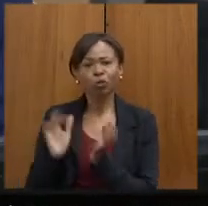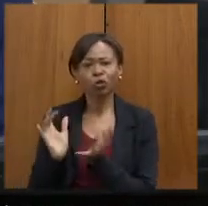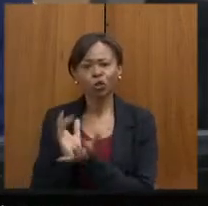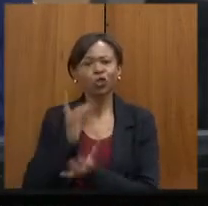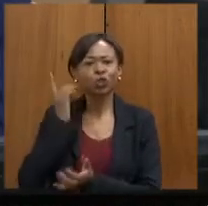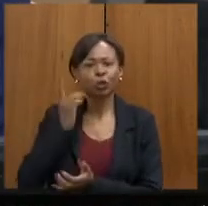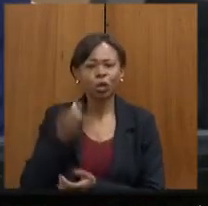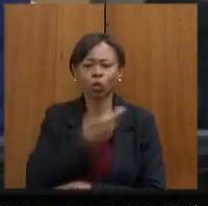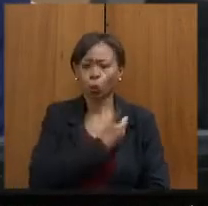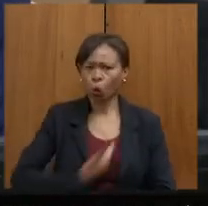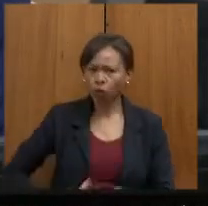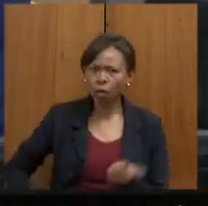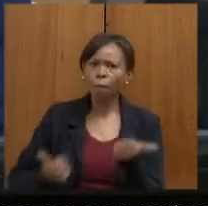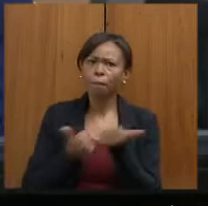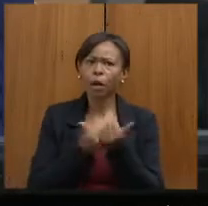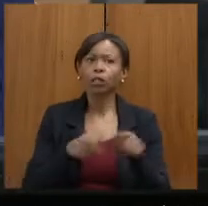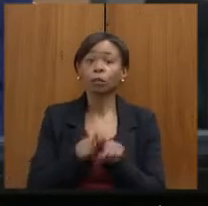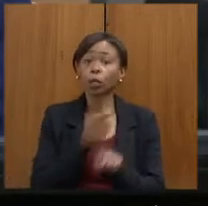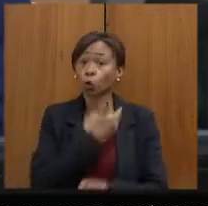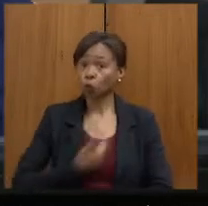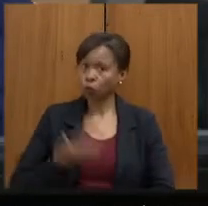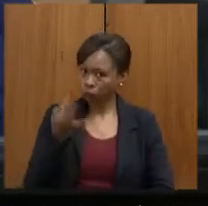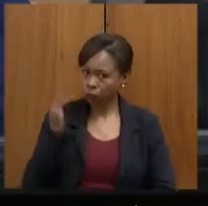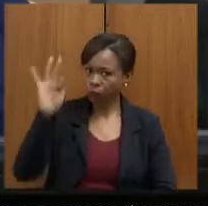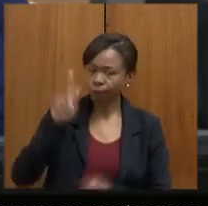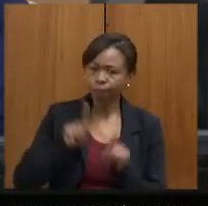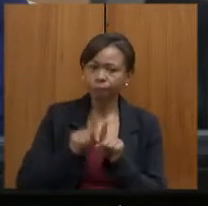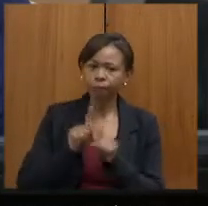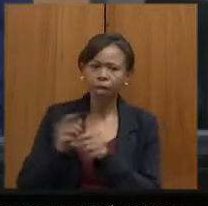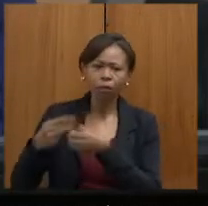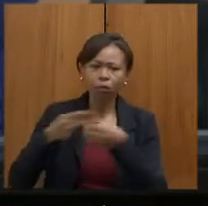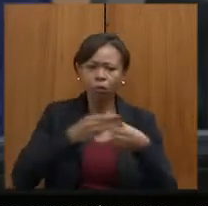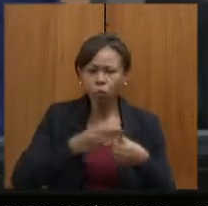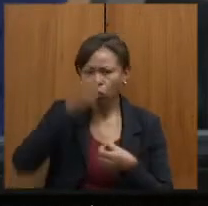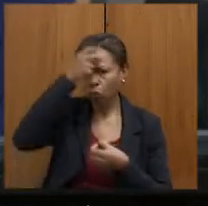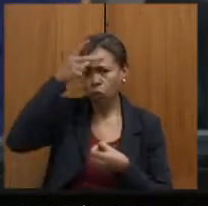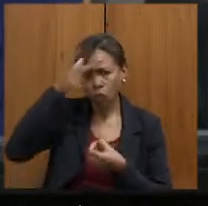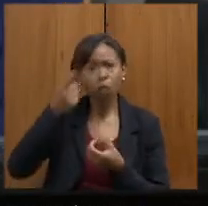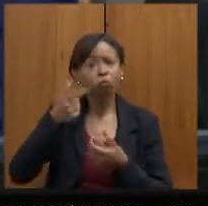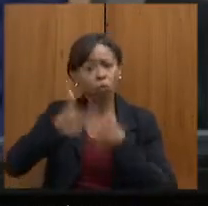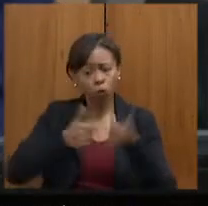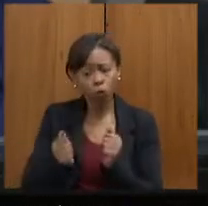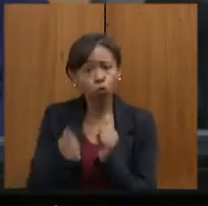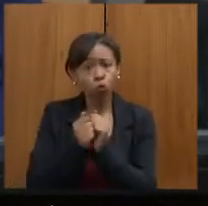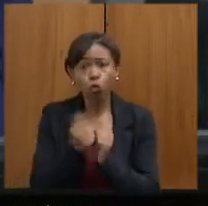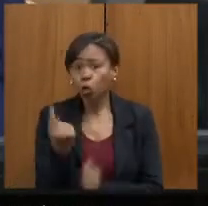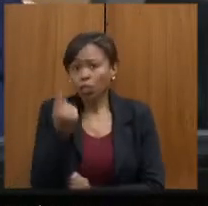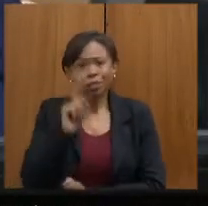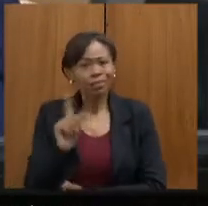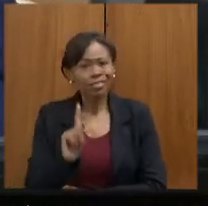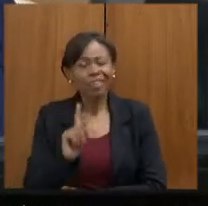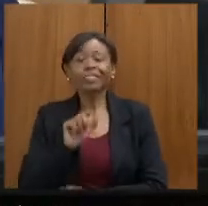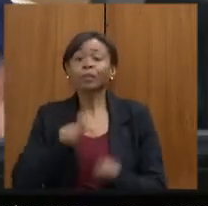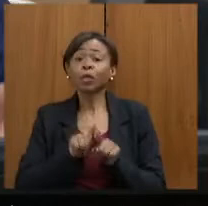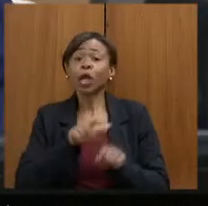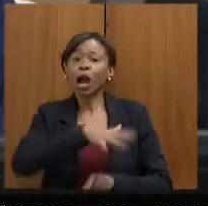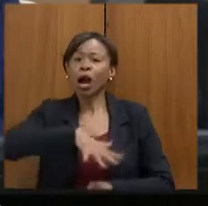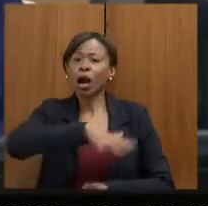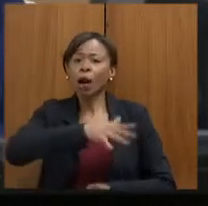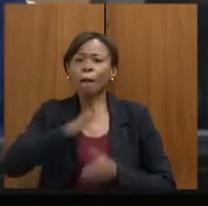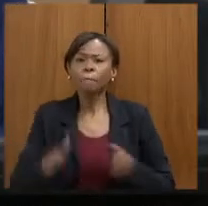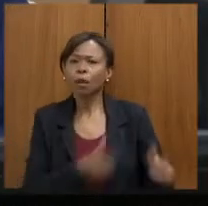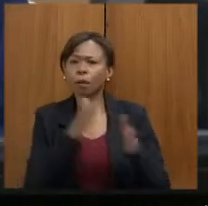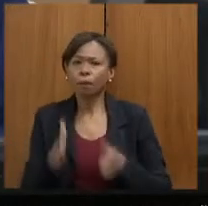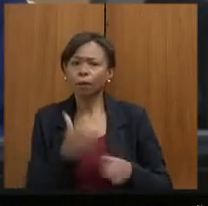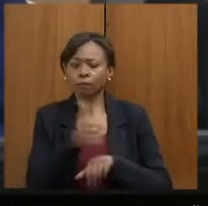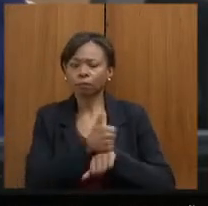apoio do governo com apoio do governo federal os municípios envolvidos que ninguém faz nada sozinho e o setor produtivo que sempre